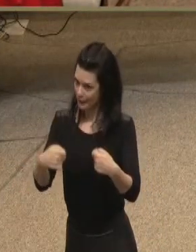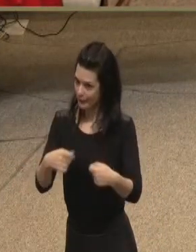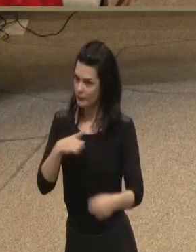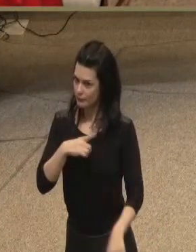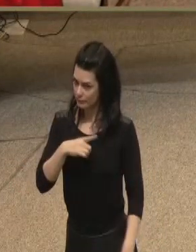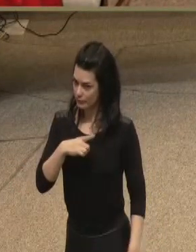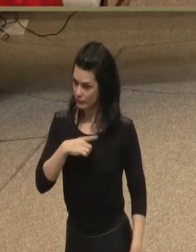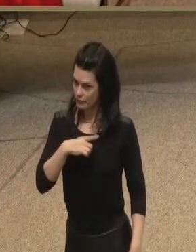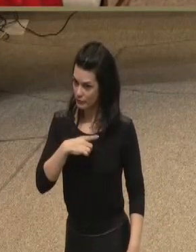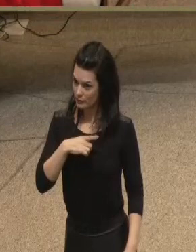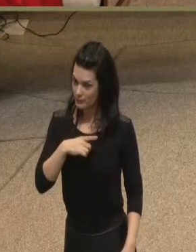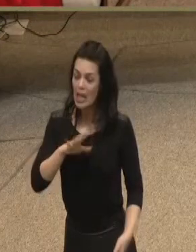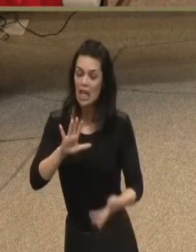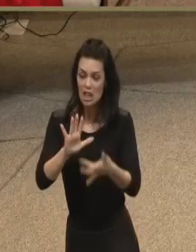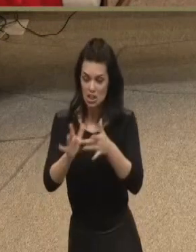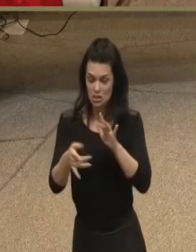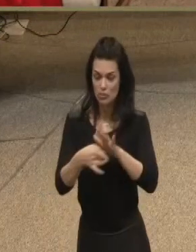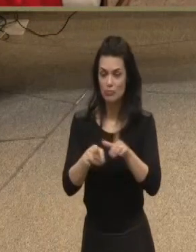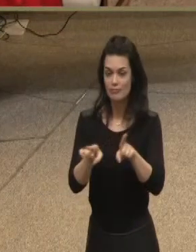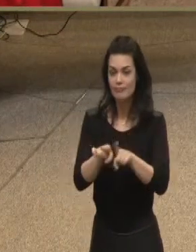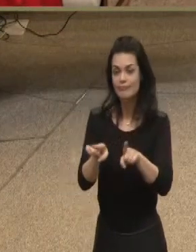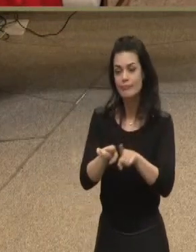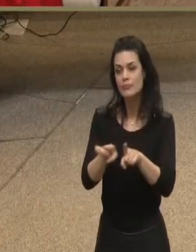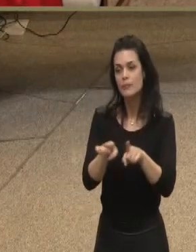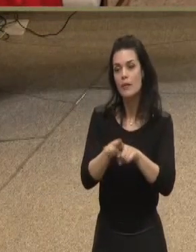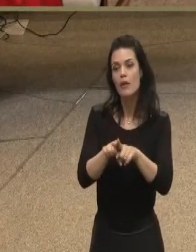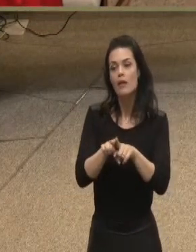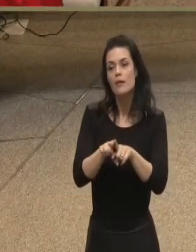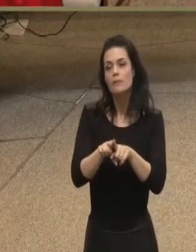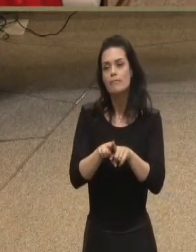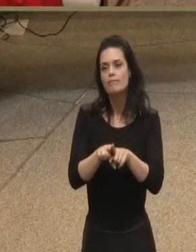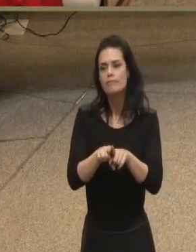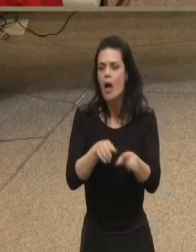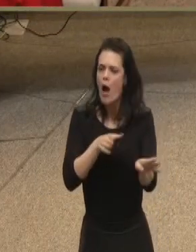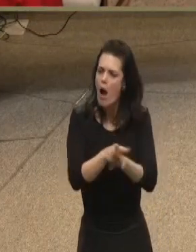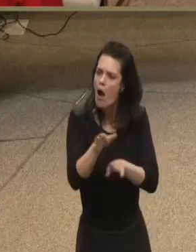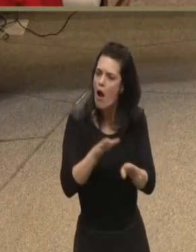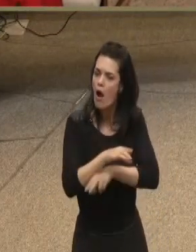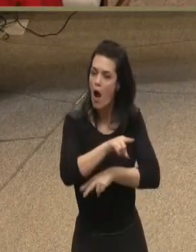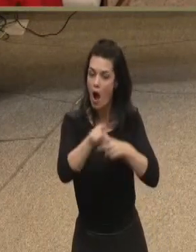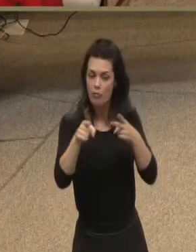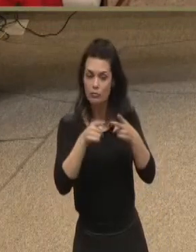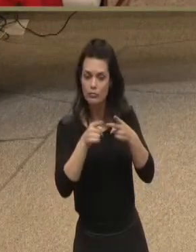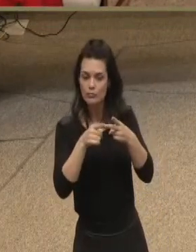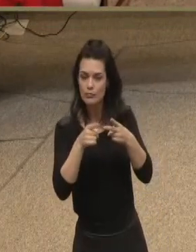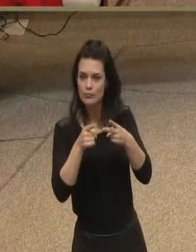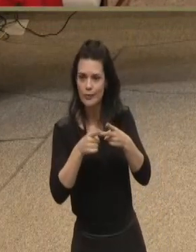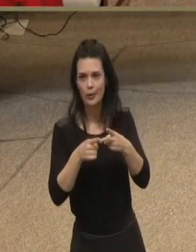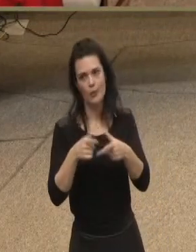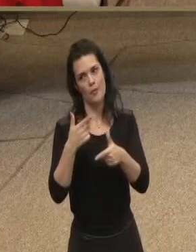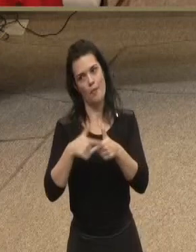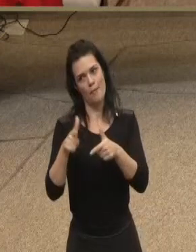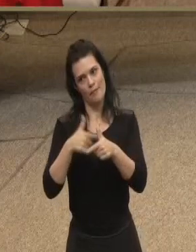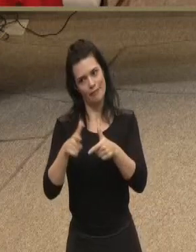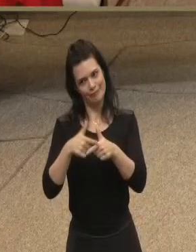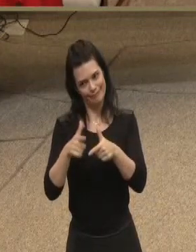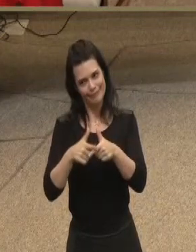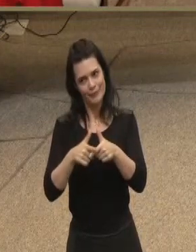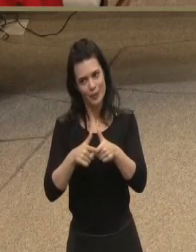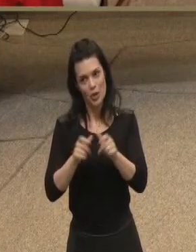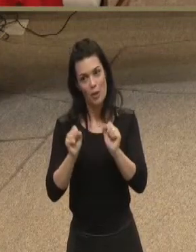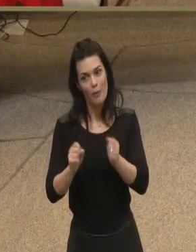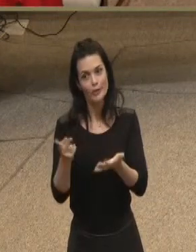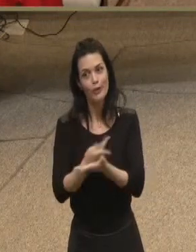Mas o Senhor Jesus, nas suas palavras, faz o alerta também sobre uma segunda causa, um segundo motivo que pode